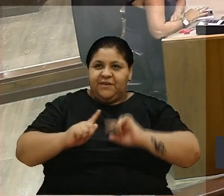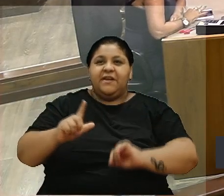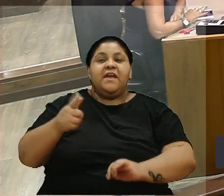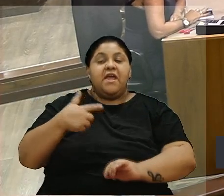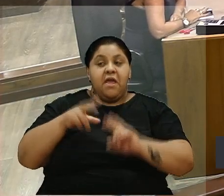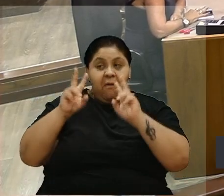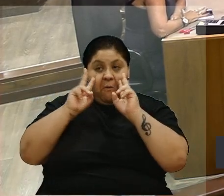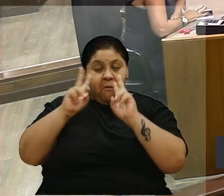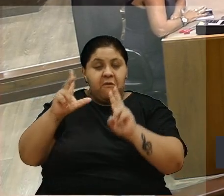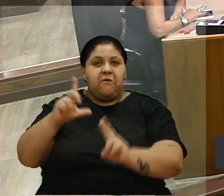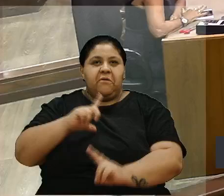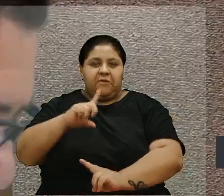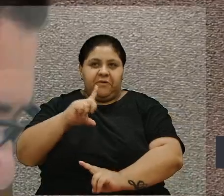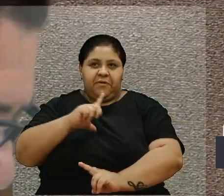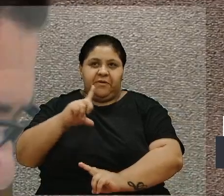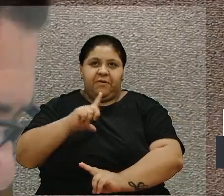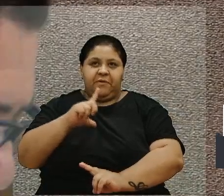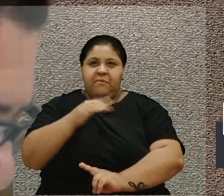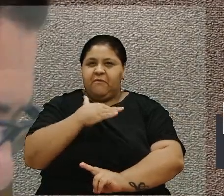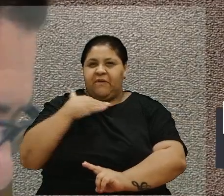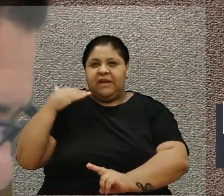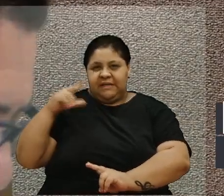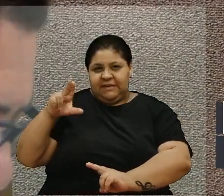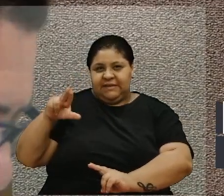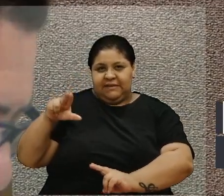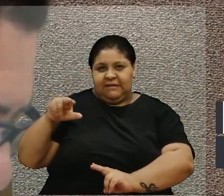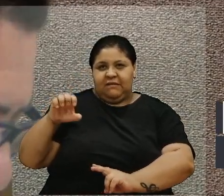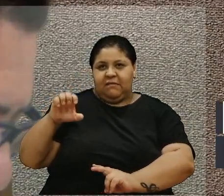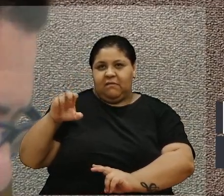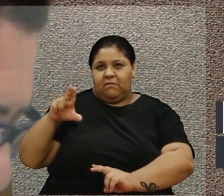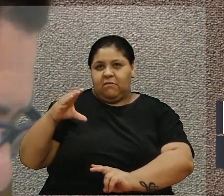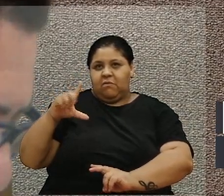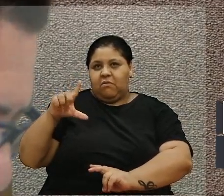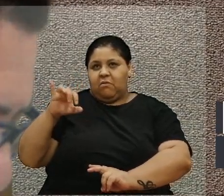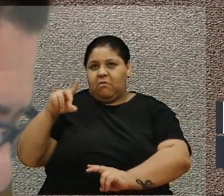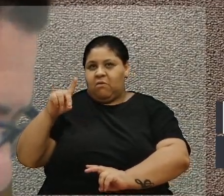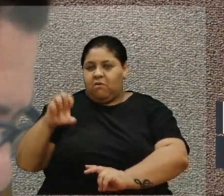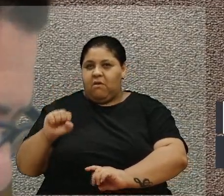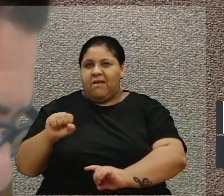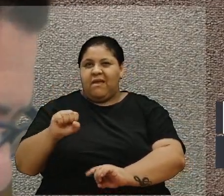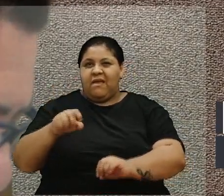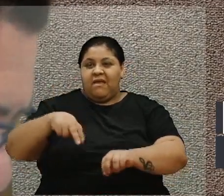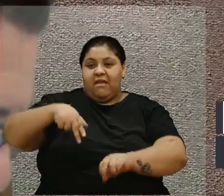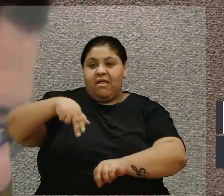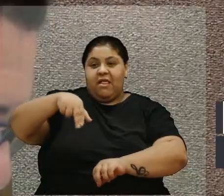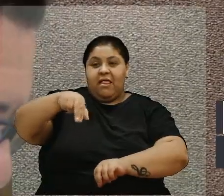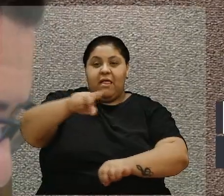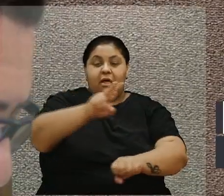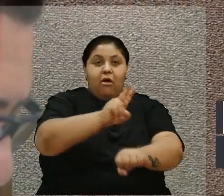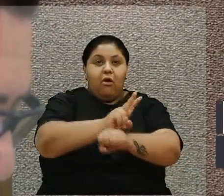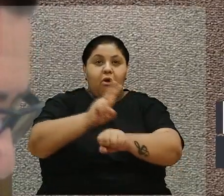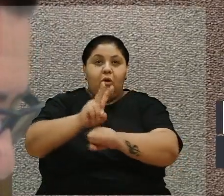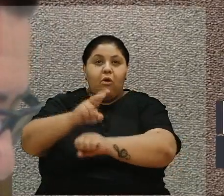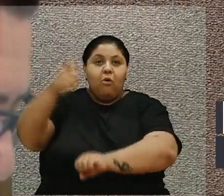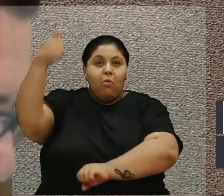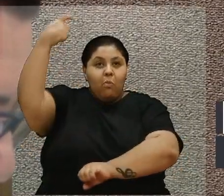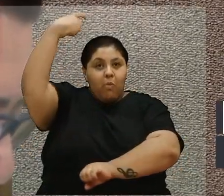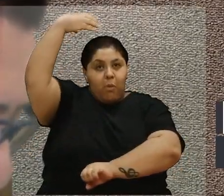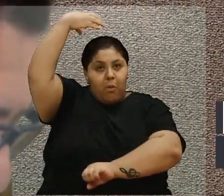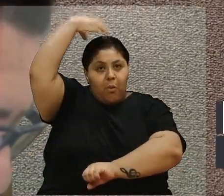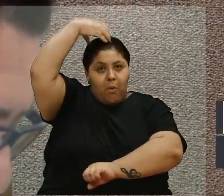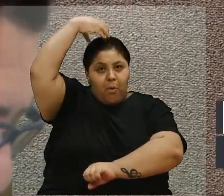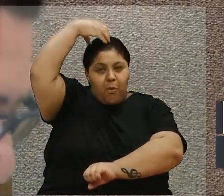Carnaval, tinha o meu falecido irmão, o Clides, ele desfilava na Protegidos da Princesa com o supapo.